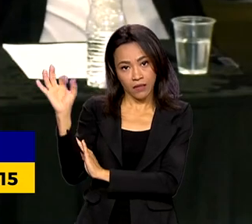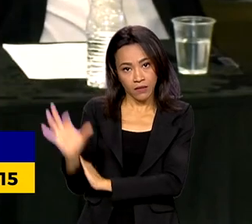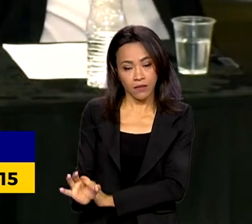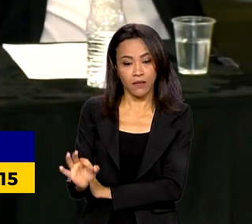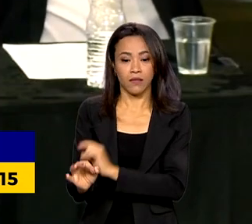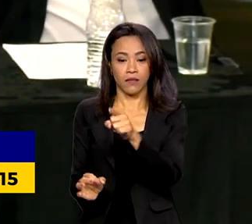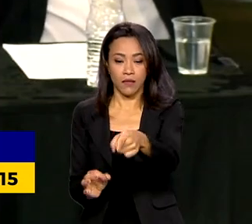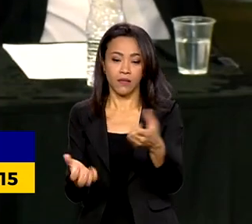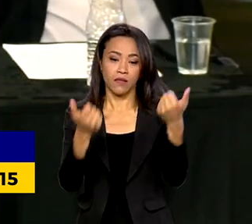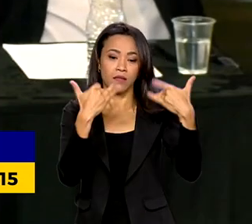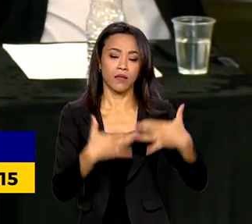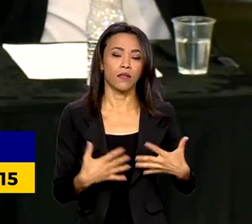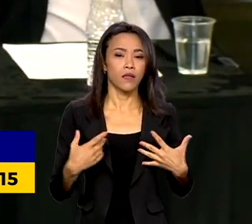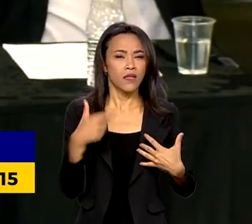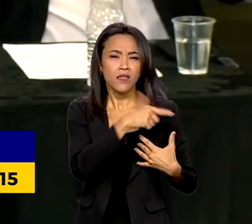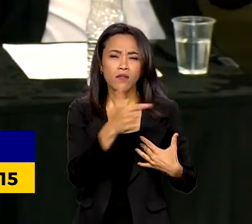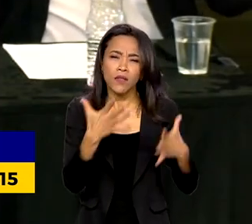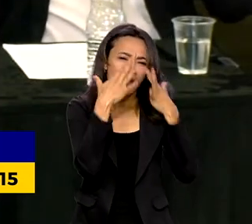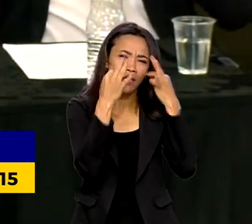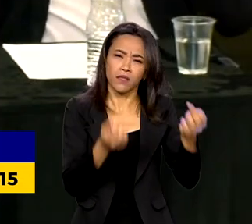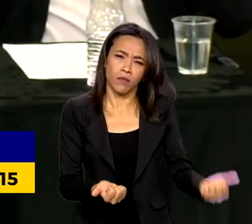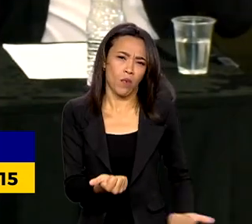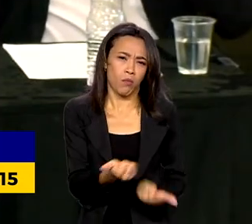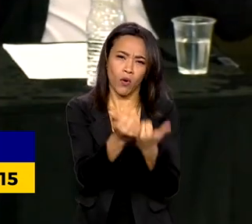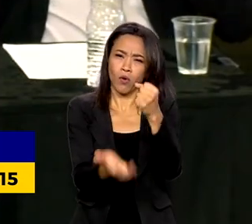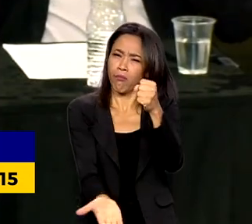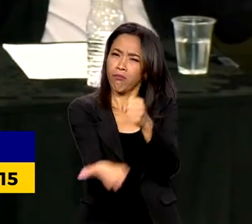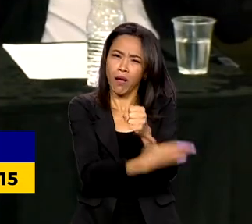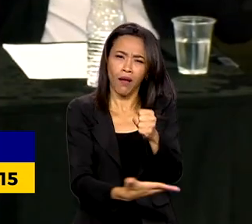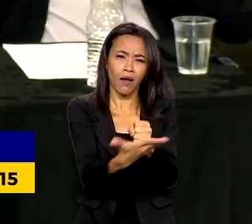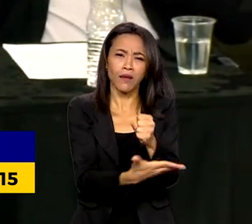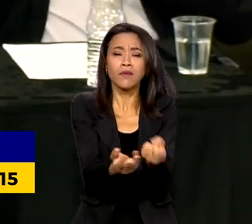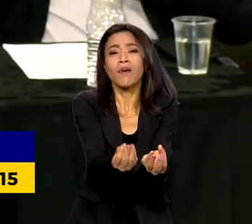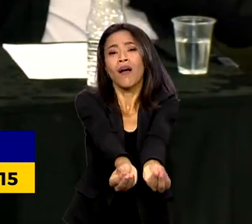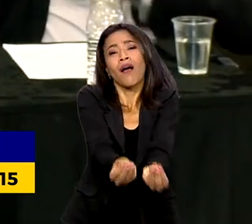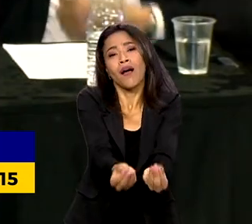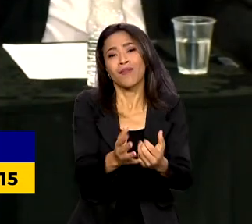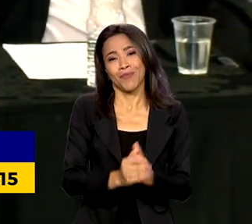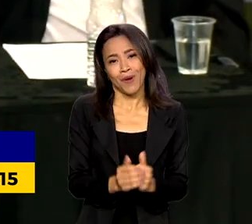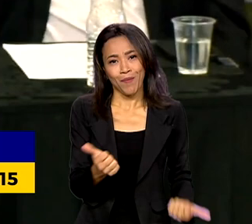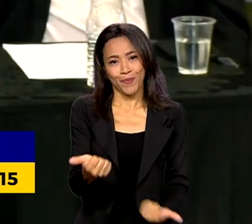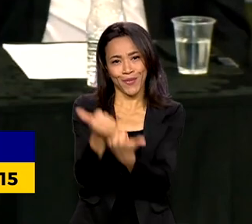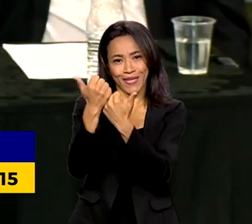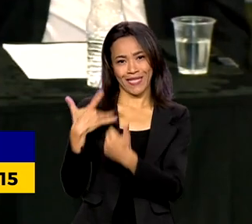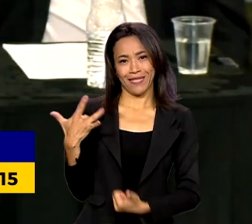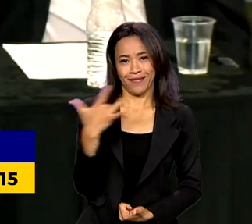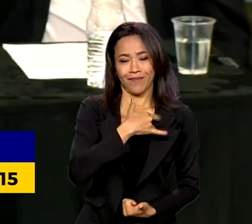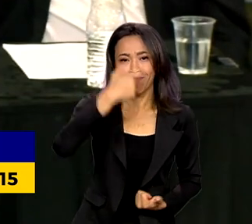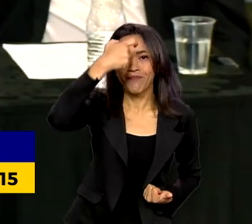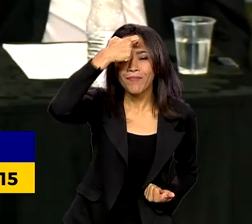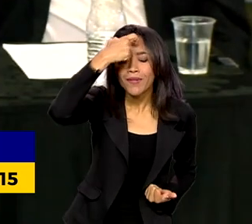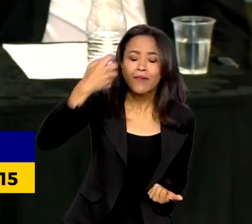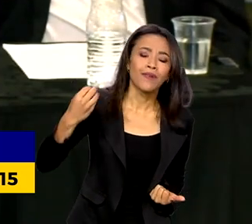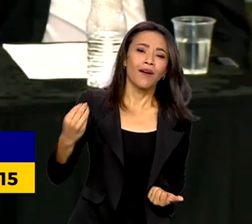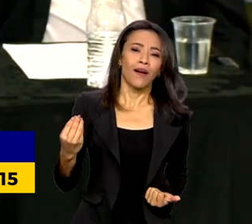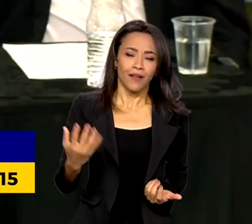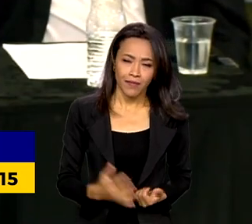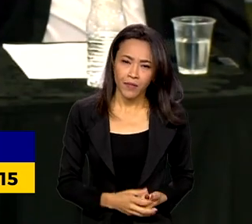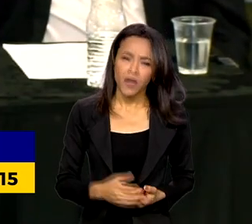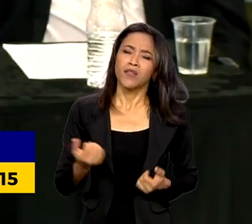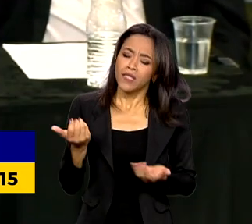Cuidado da atenção nós não poderemos fazer a diferença na saúde mental né com uma abordagem